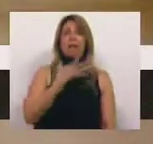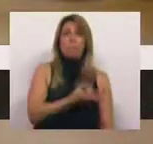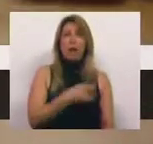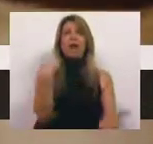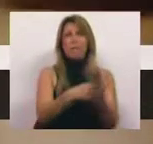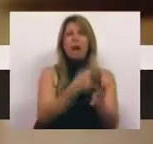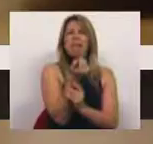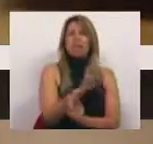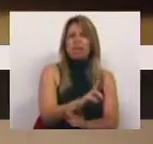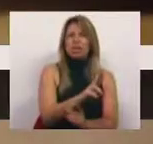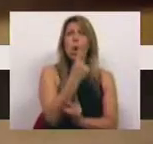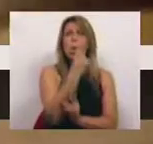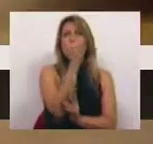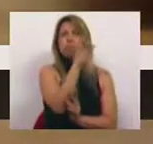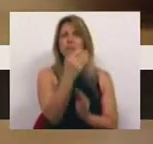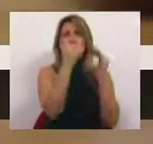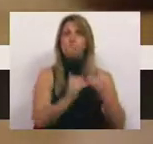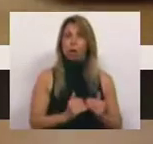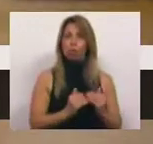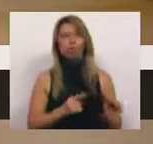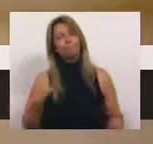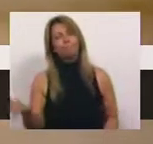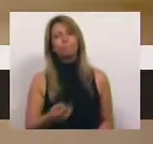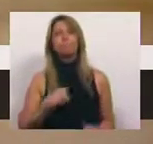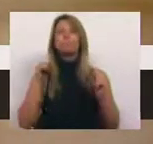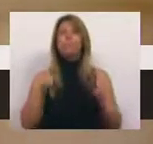a 1%. Por nós, cá estaremos para acolher